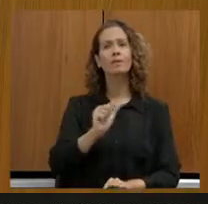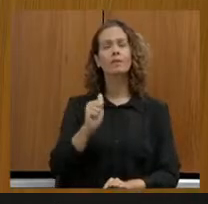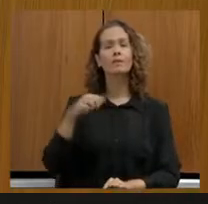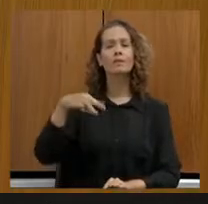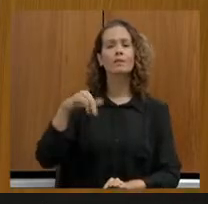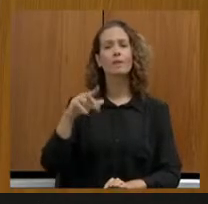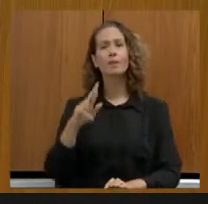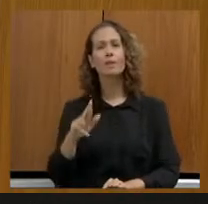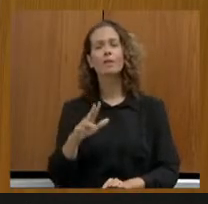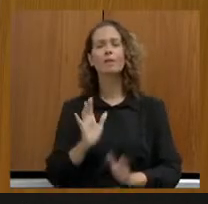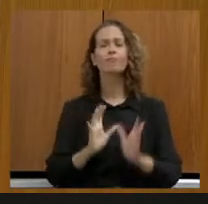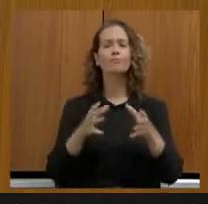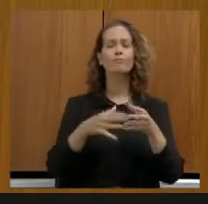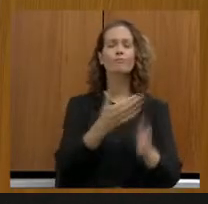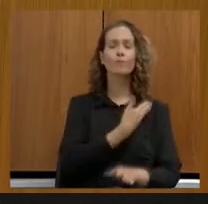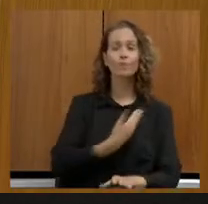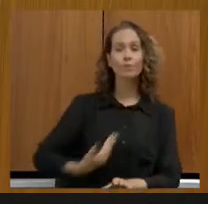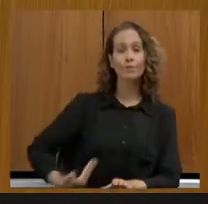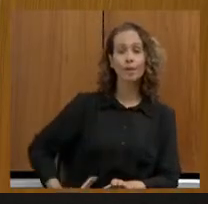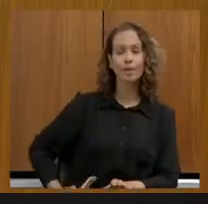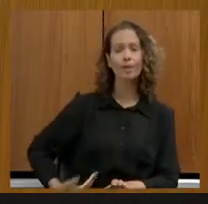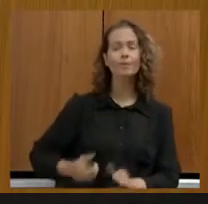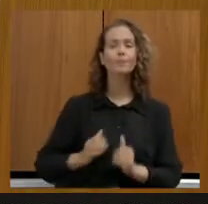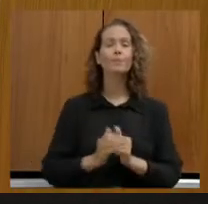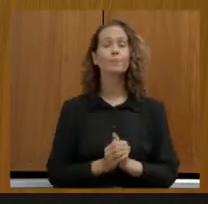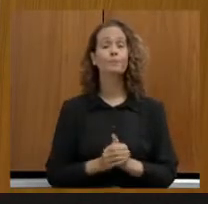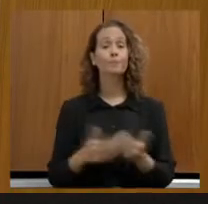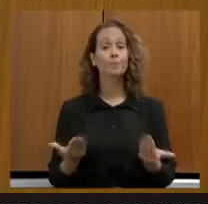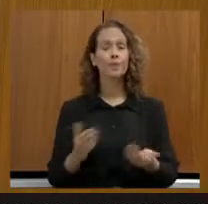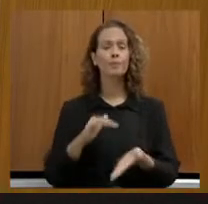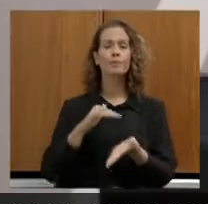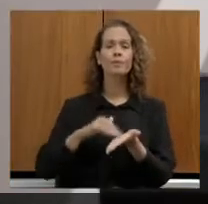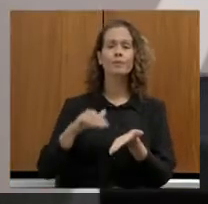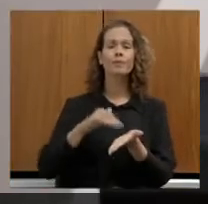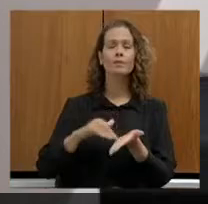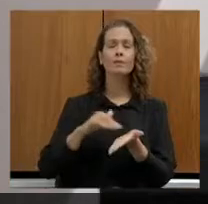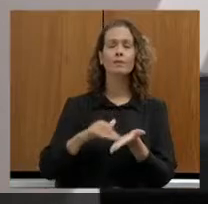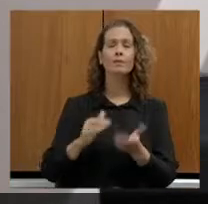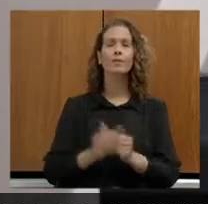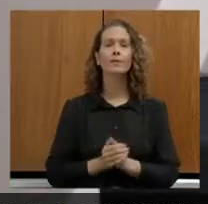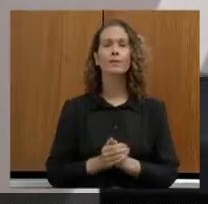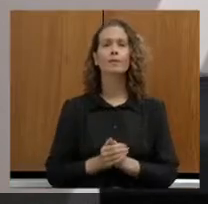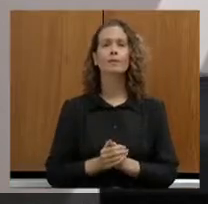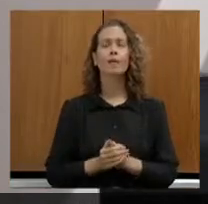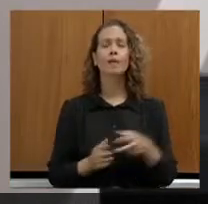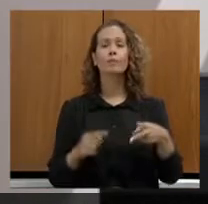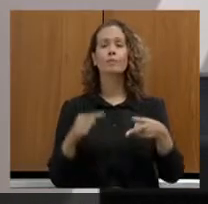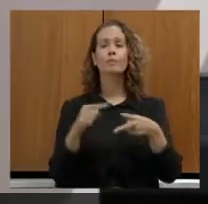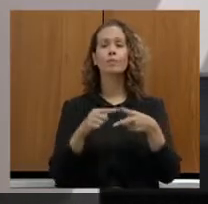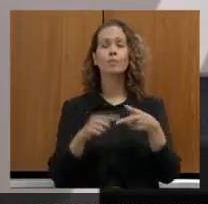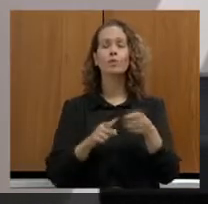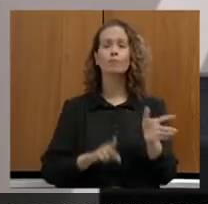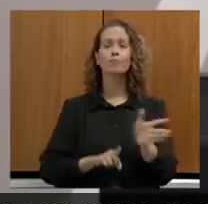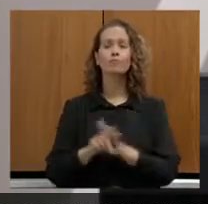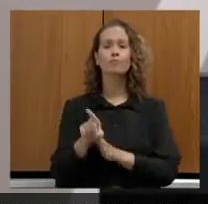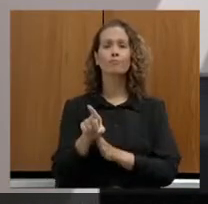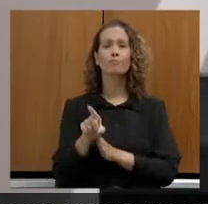pessoal do governo secretária eu tenho duas questões